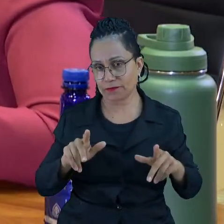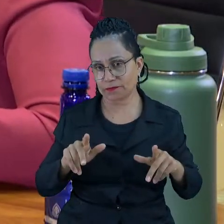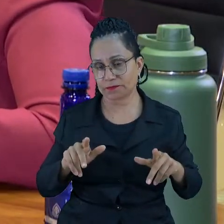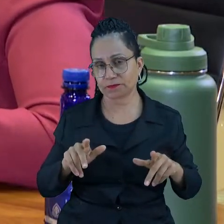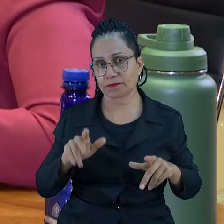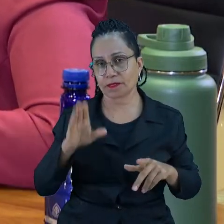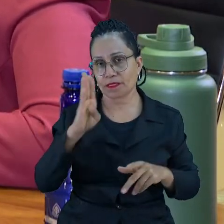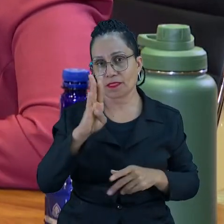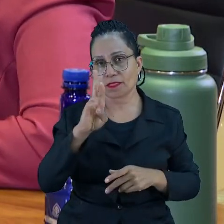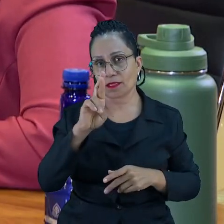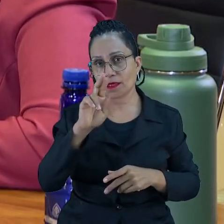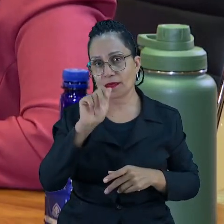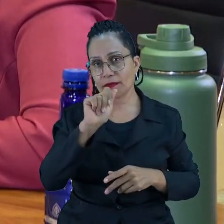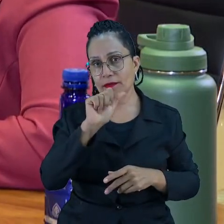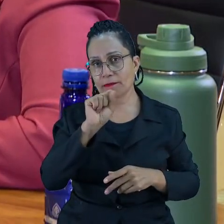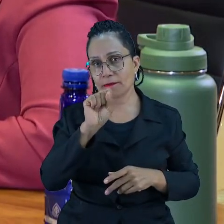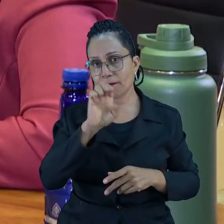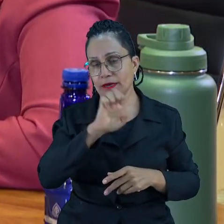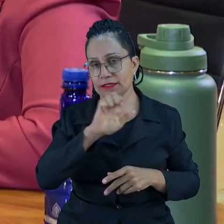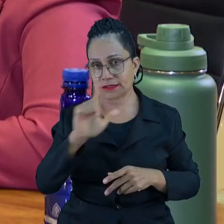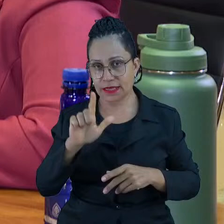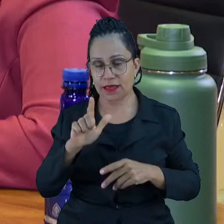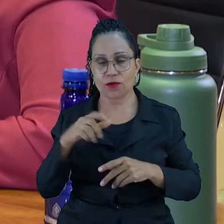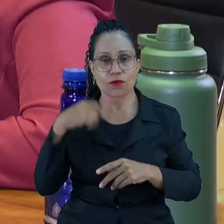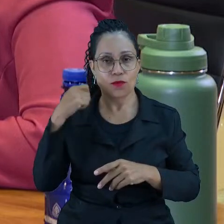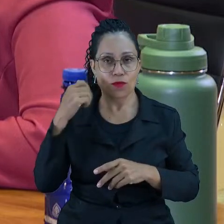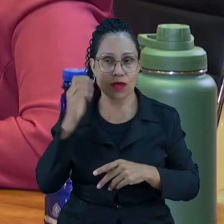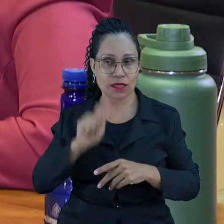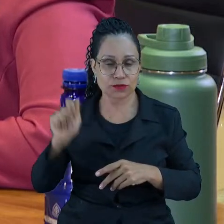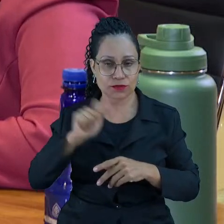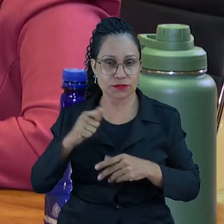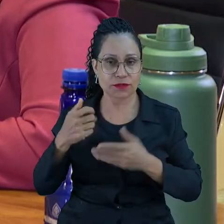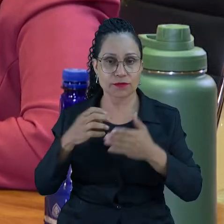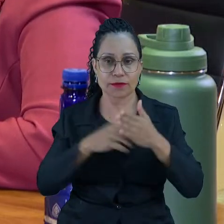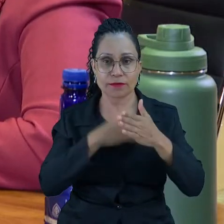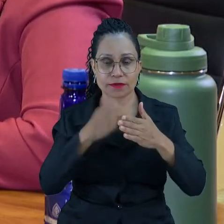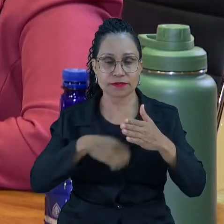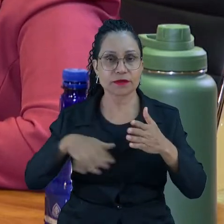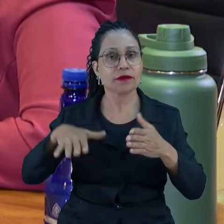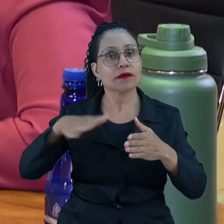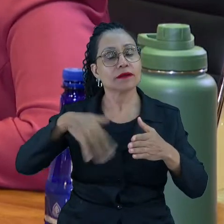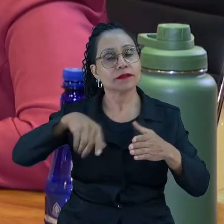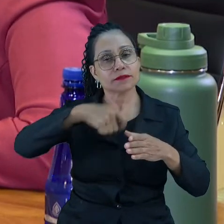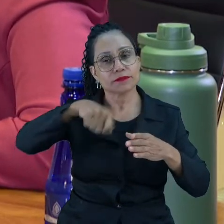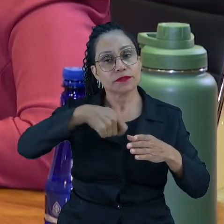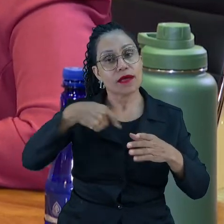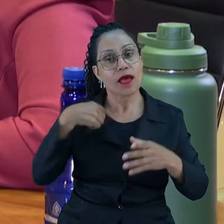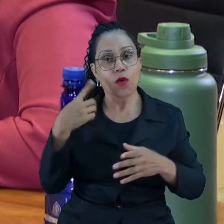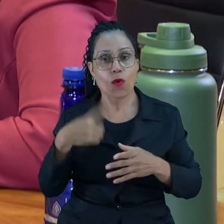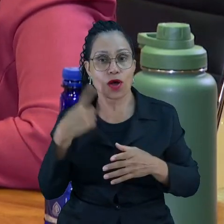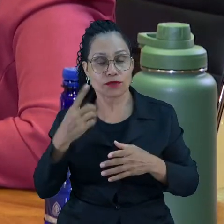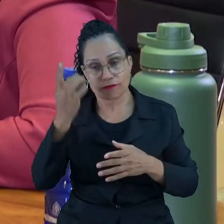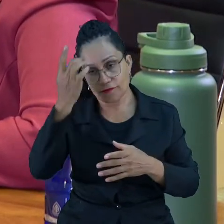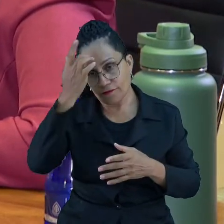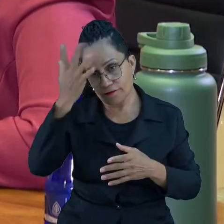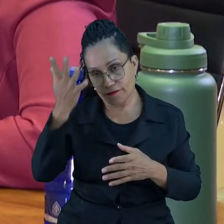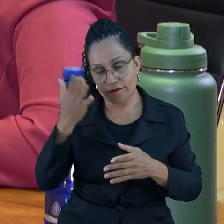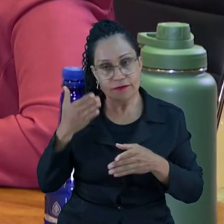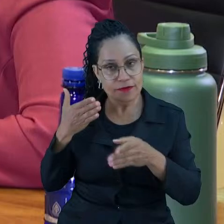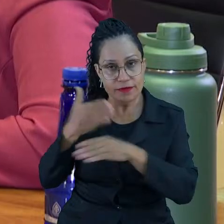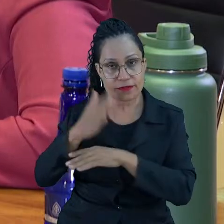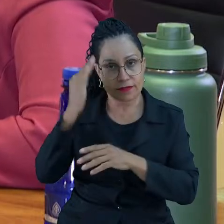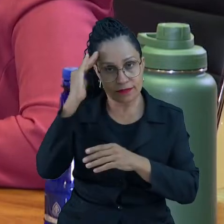Abrazel convidou empresários do segmento da alimentação. Né? Eu, como advogada, eu tenho mais facilidade de